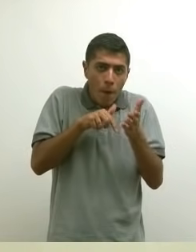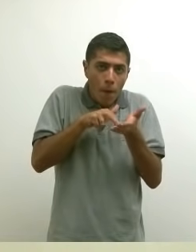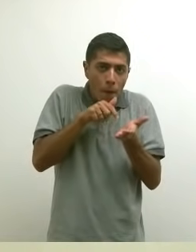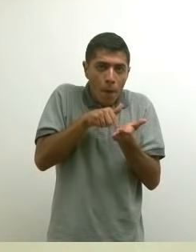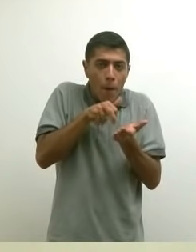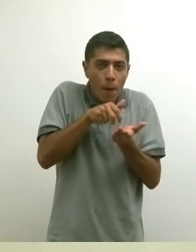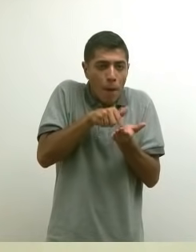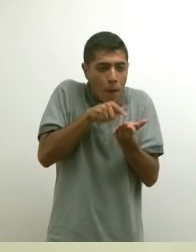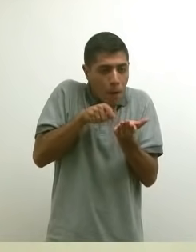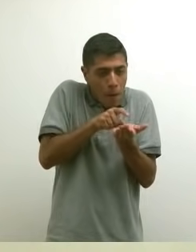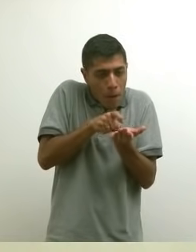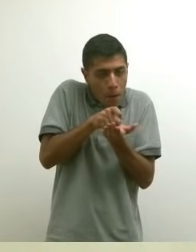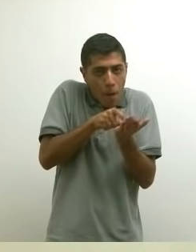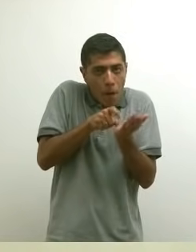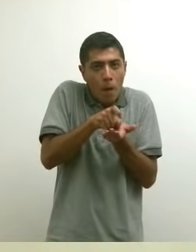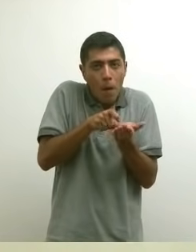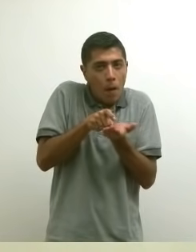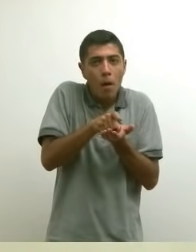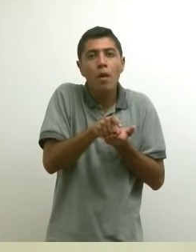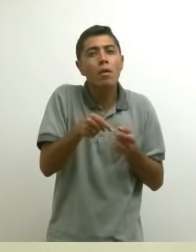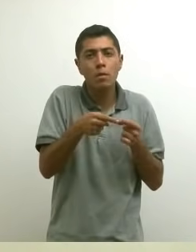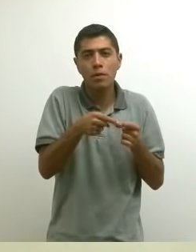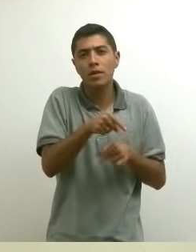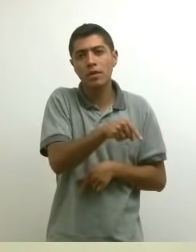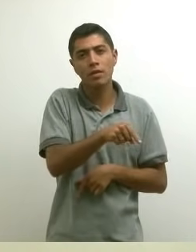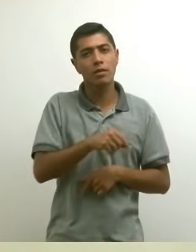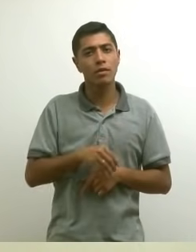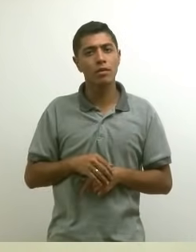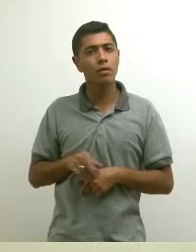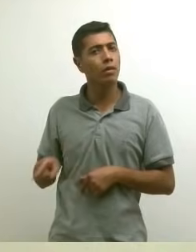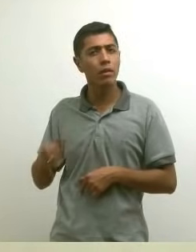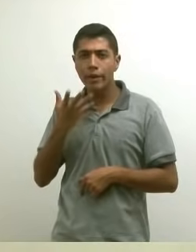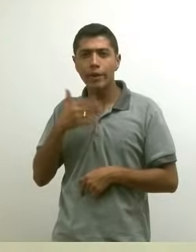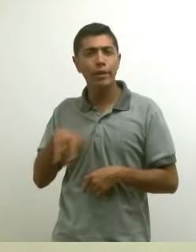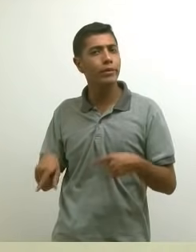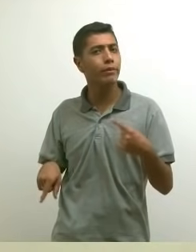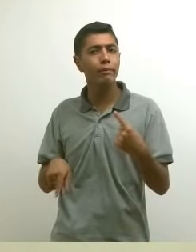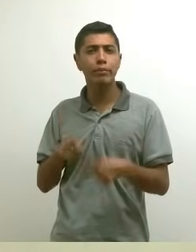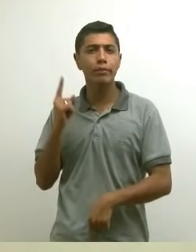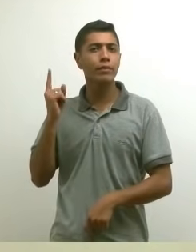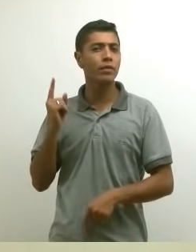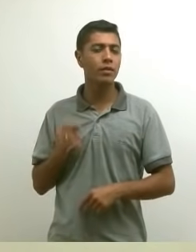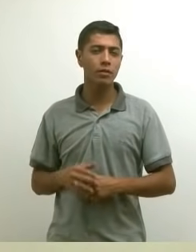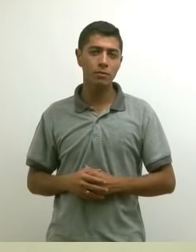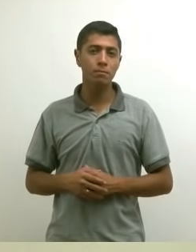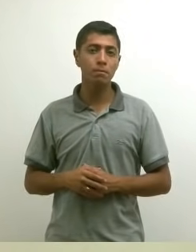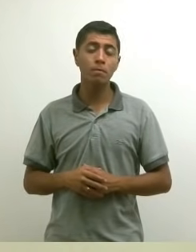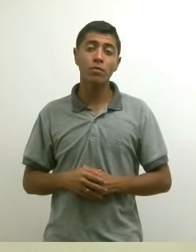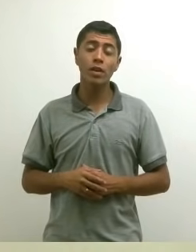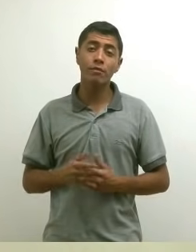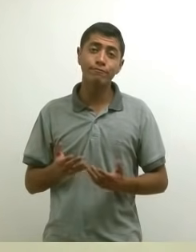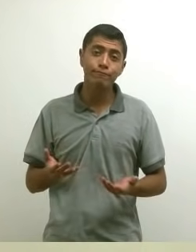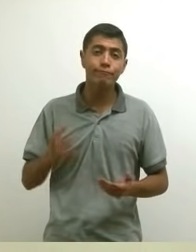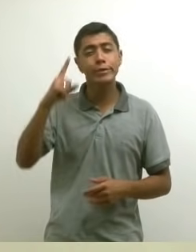diferente é inevitável é existe todo um